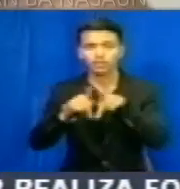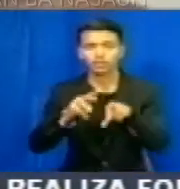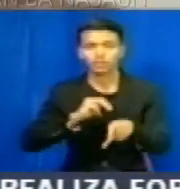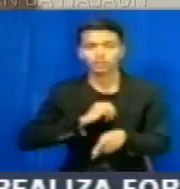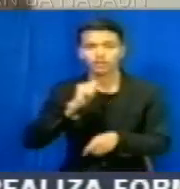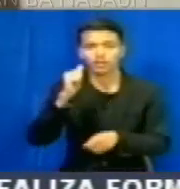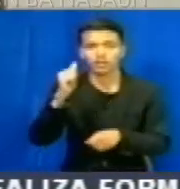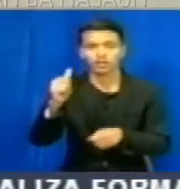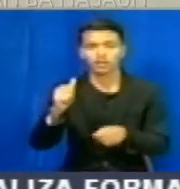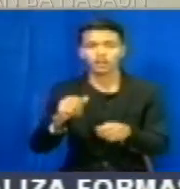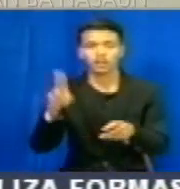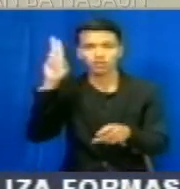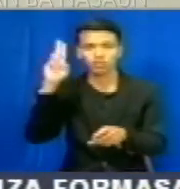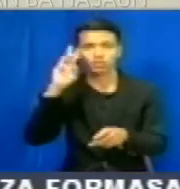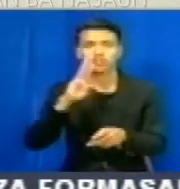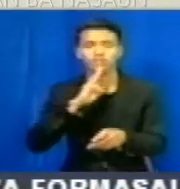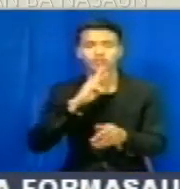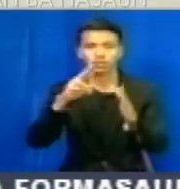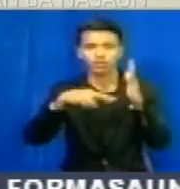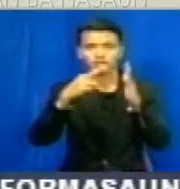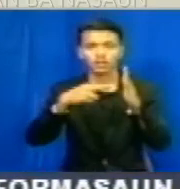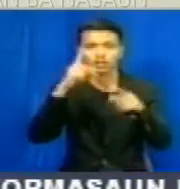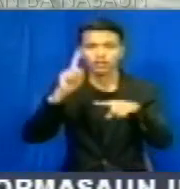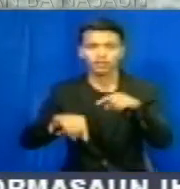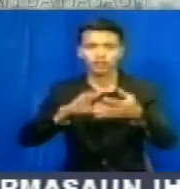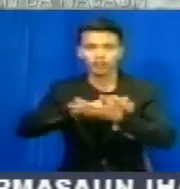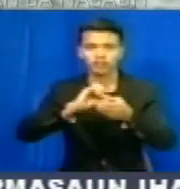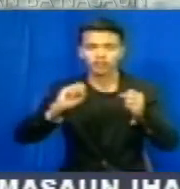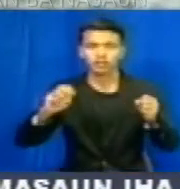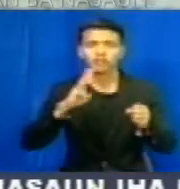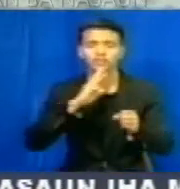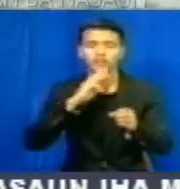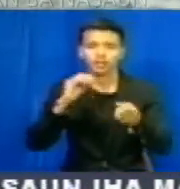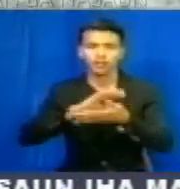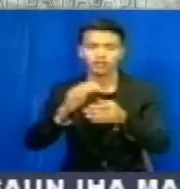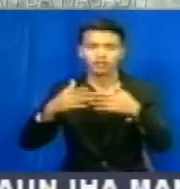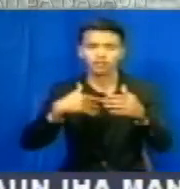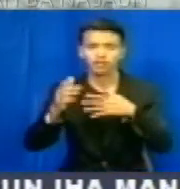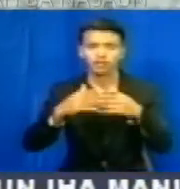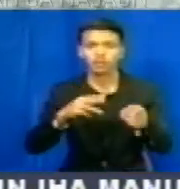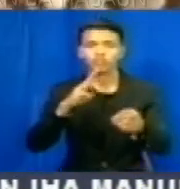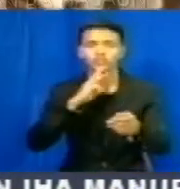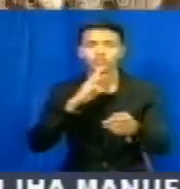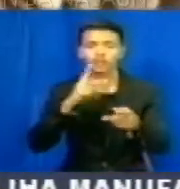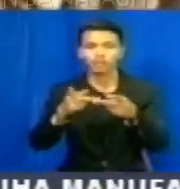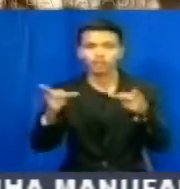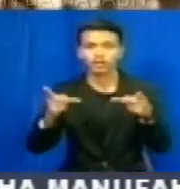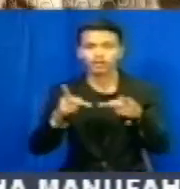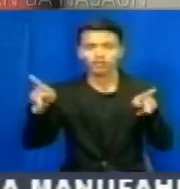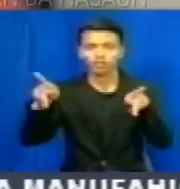administrativo Maliana a usa B tu regra no labele estraga B arbiro. Enquanto B matan e